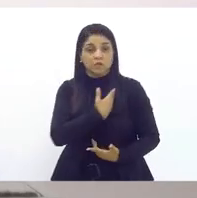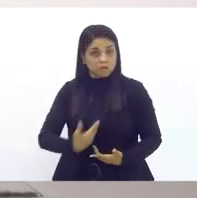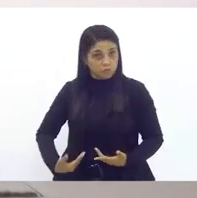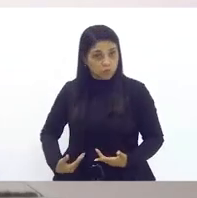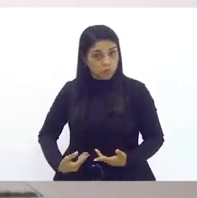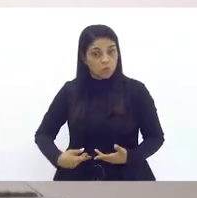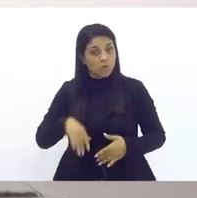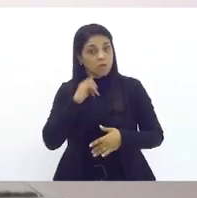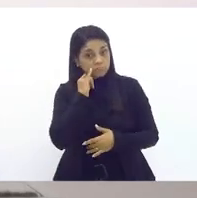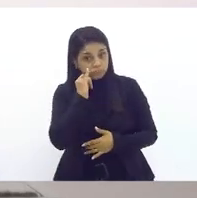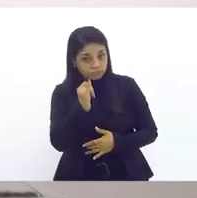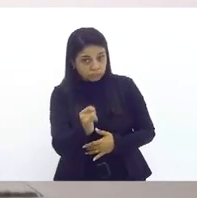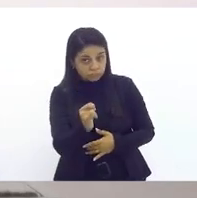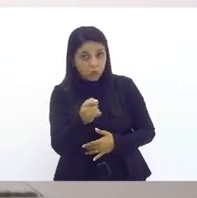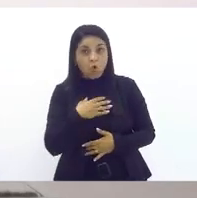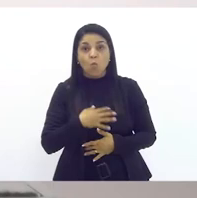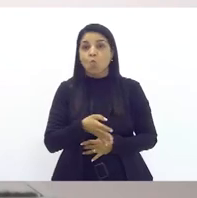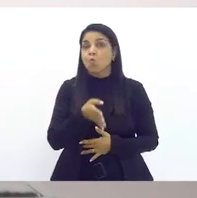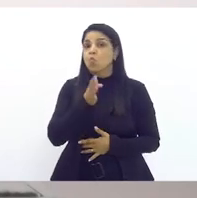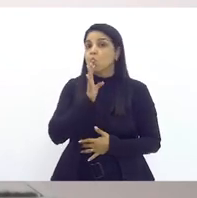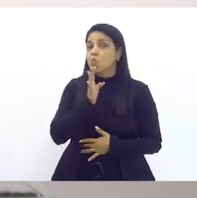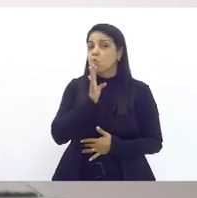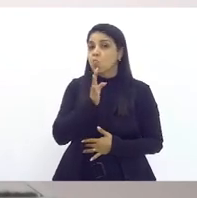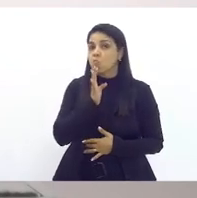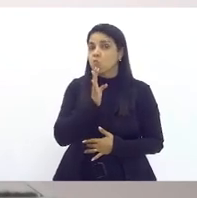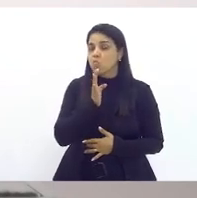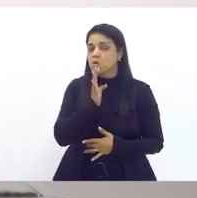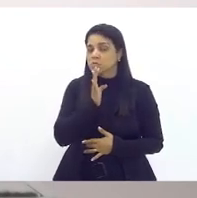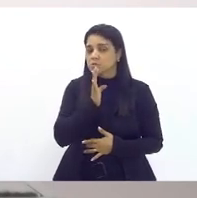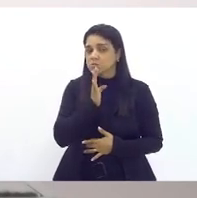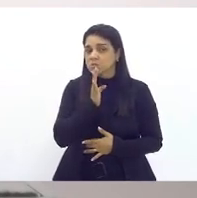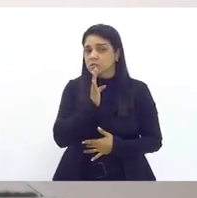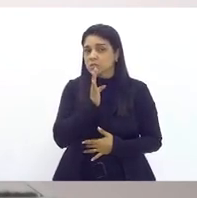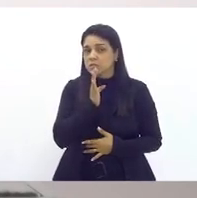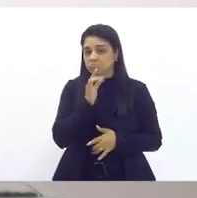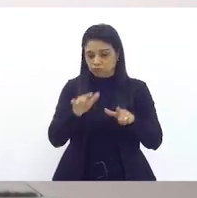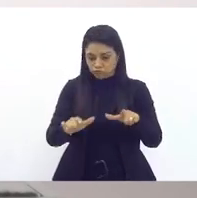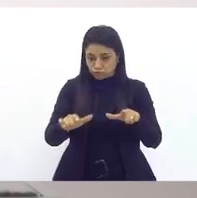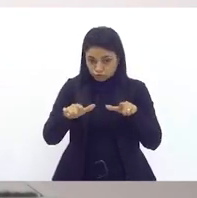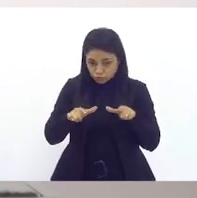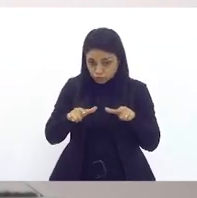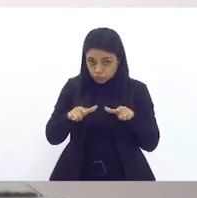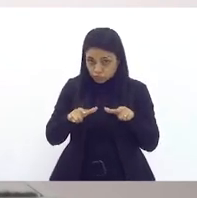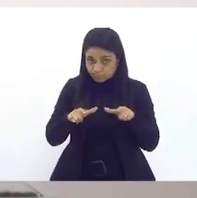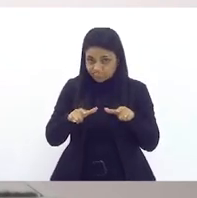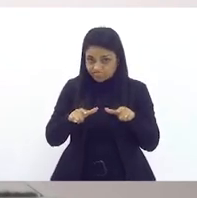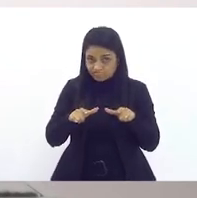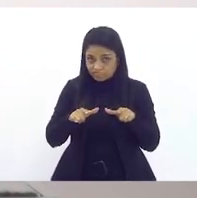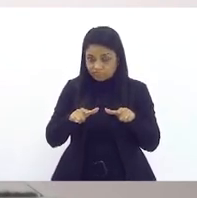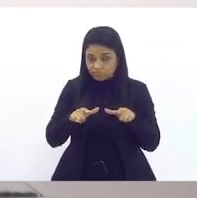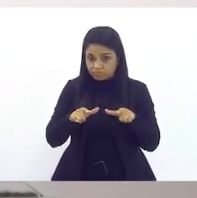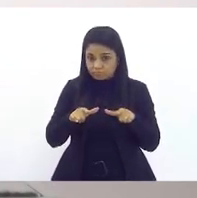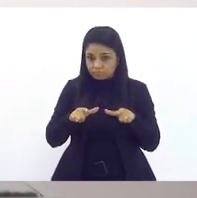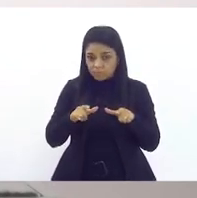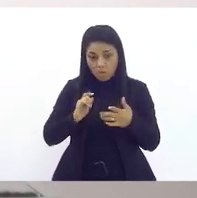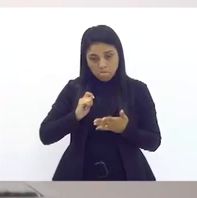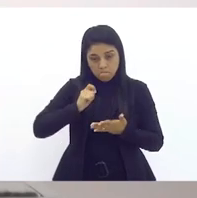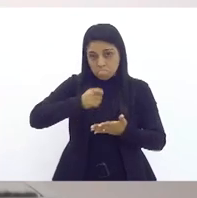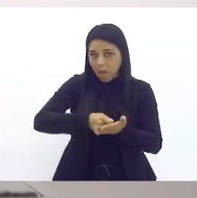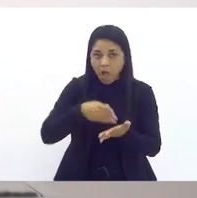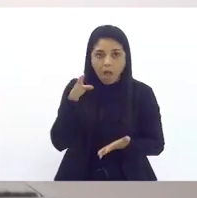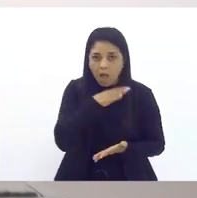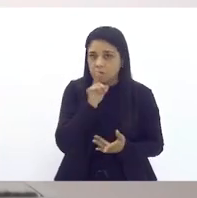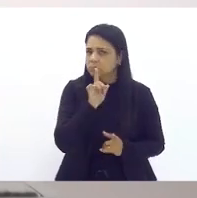você reconhecer o título não quer dizer que imediatamente você está pagando, mas pelo menos você já